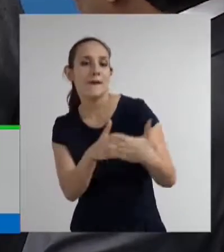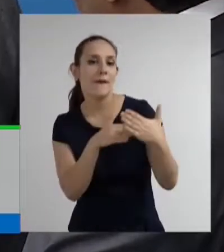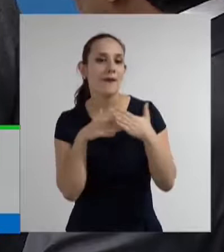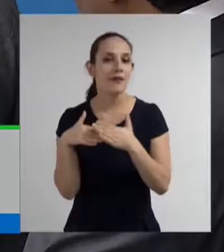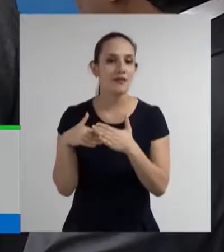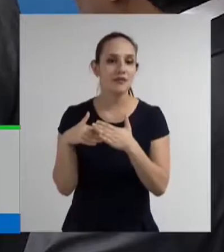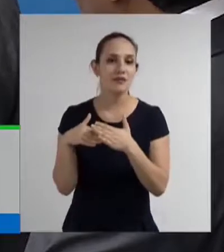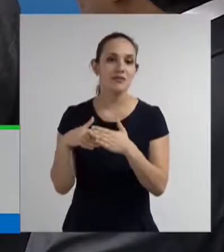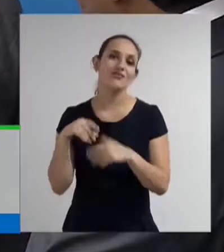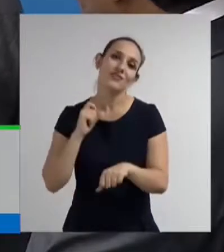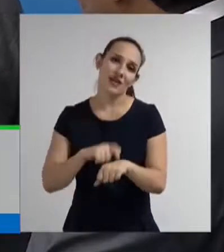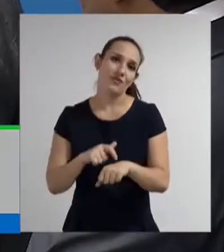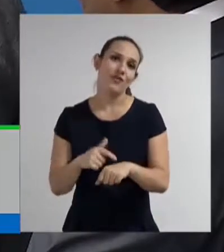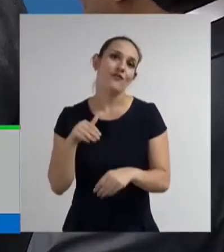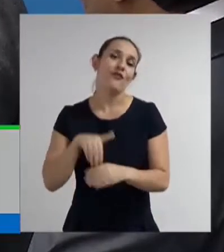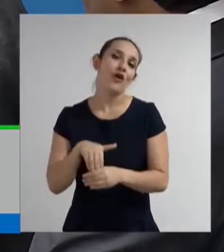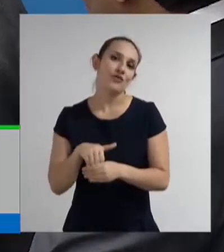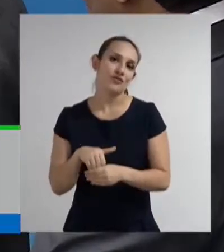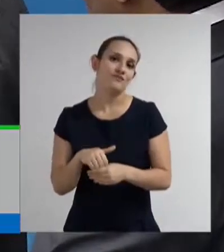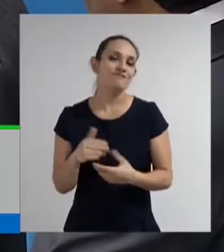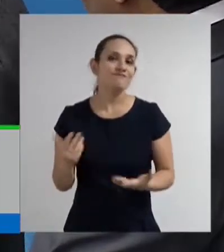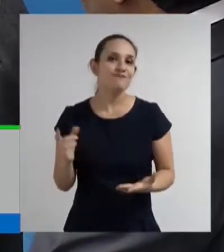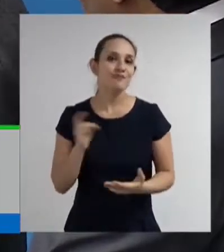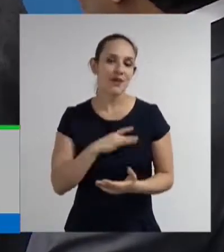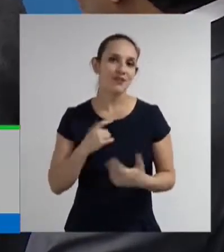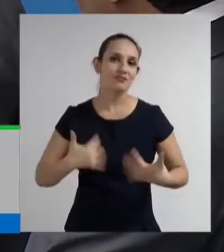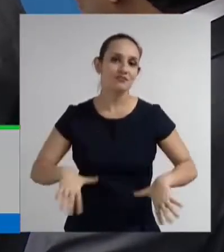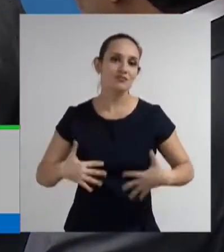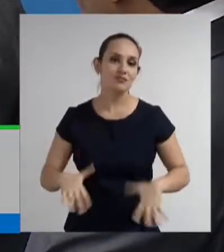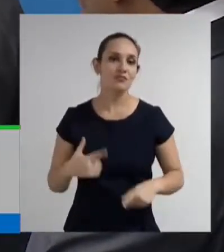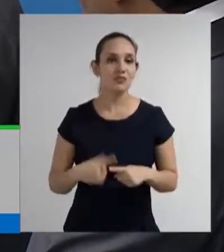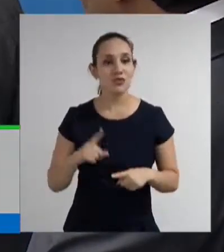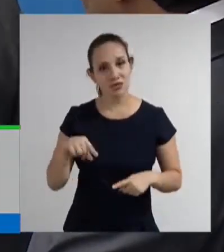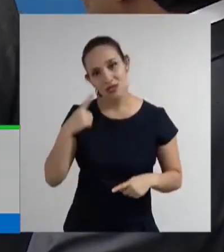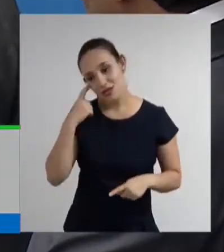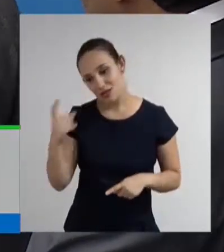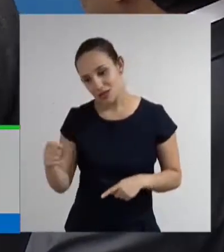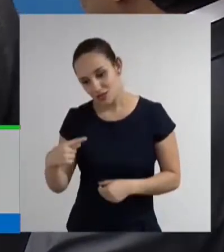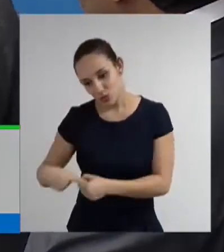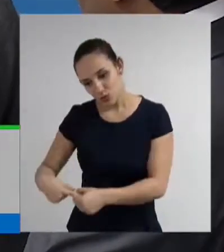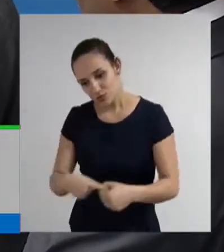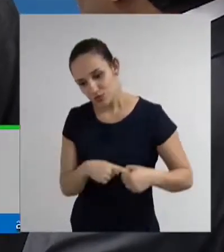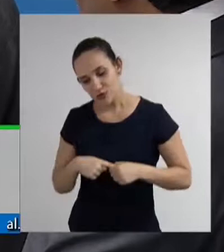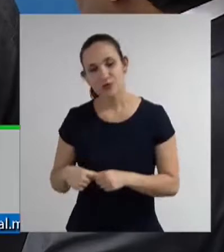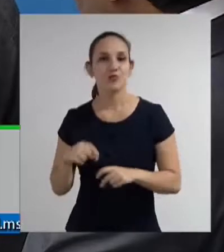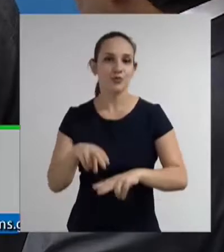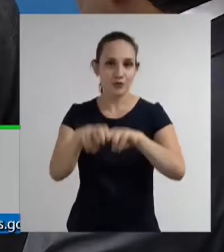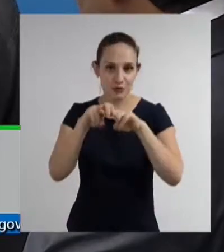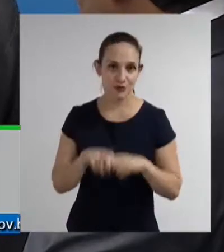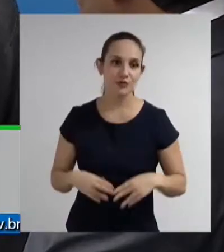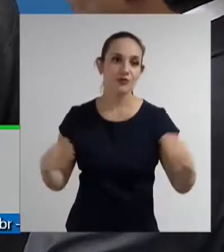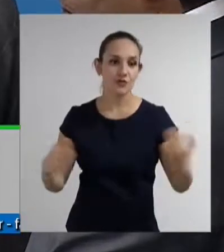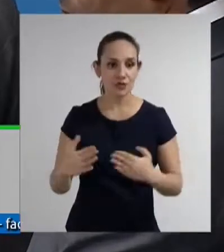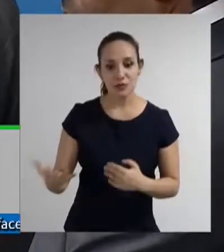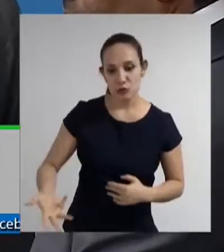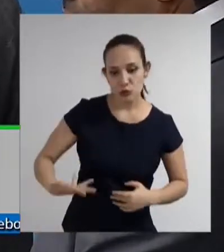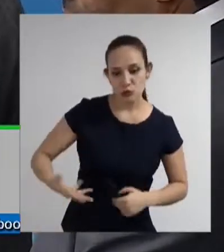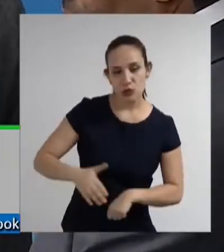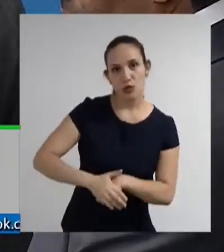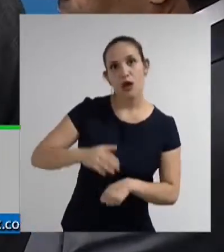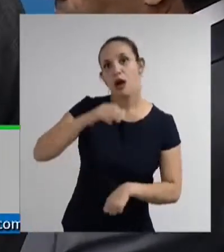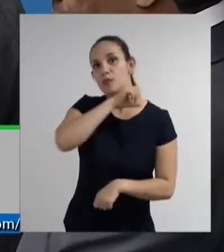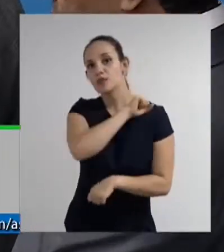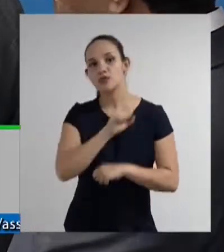no período eleitoral, porque ela atende interesses de municípios. Então, uma das razões também que estaria a